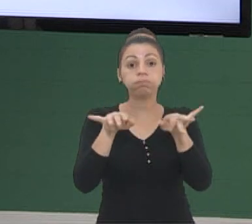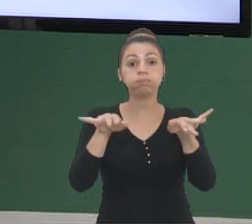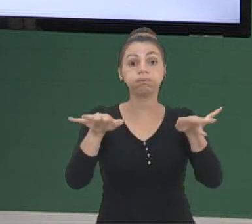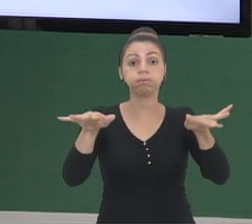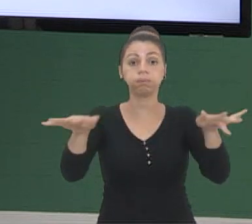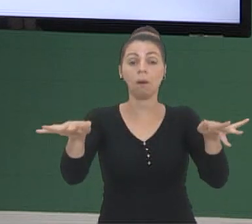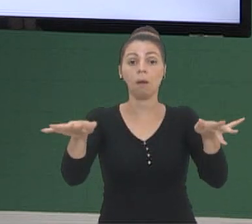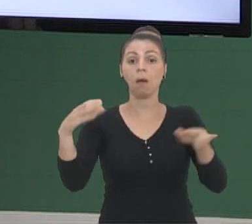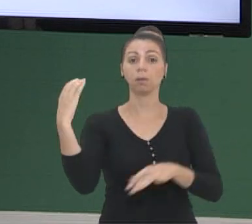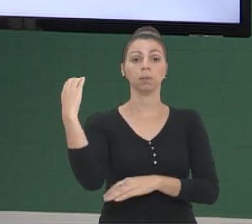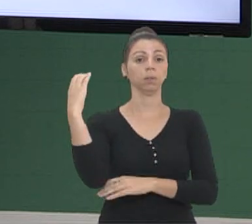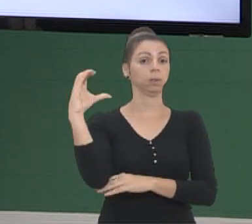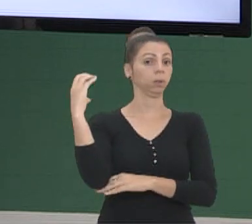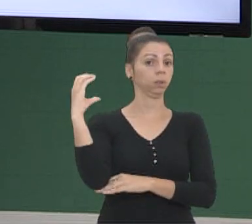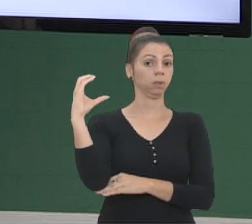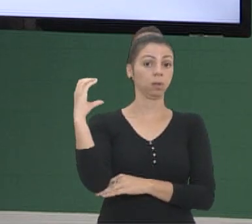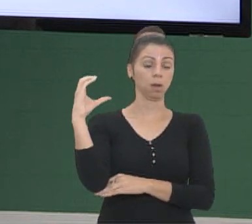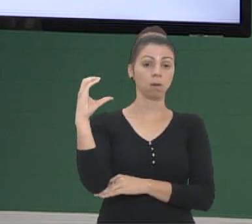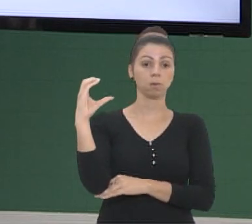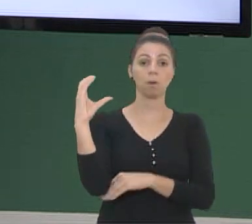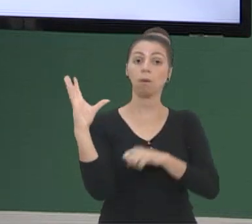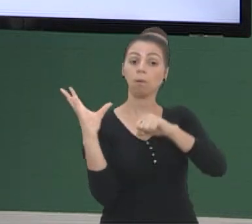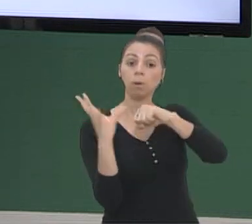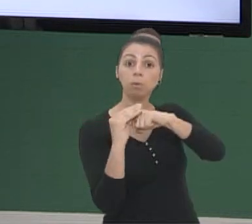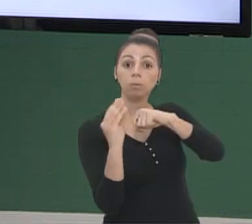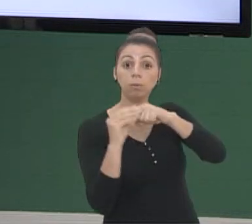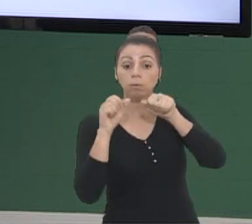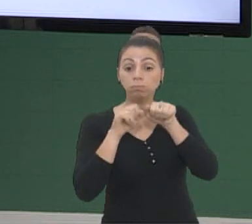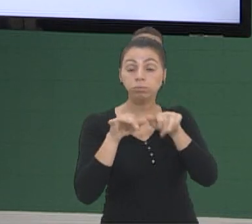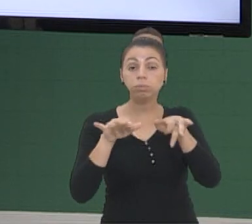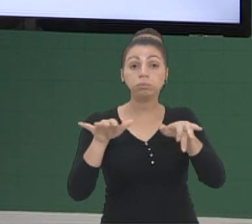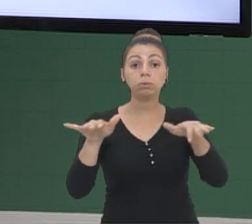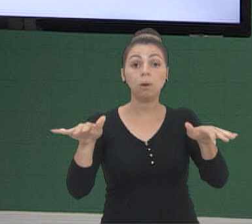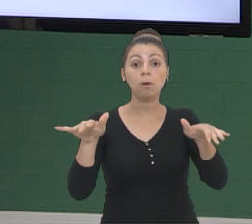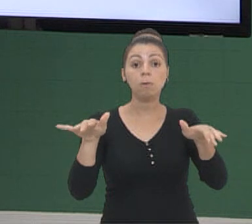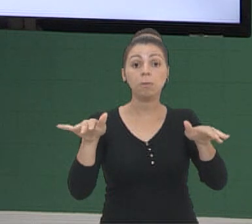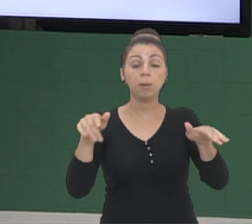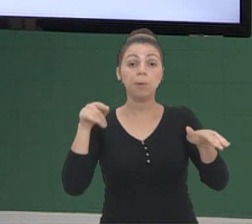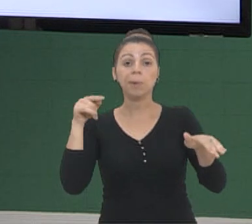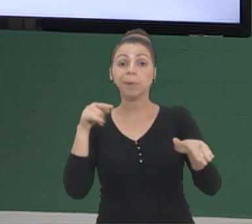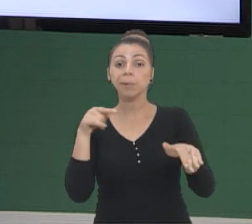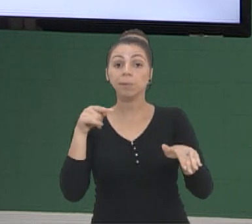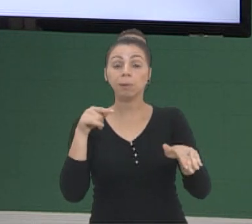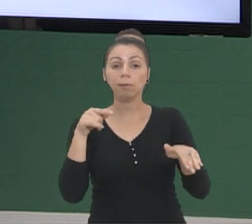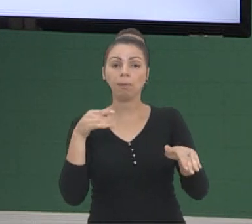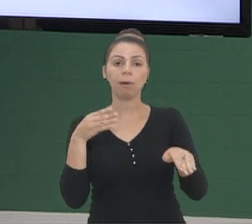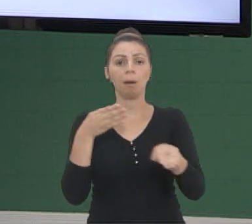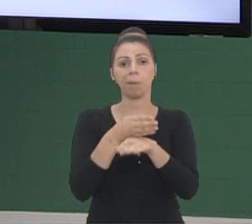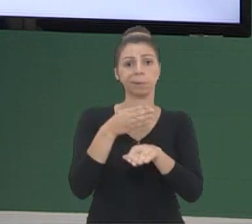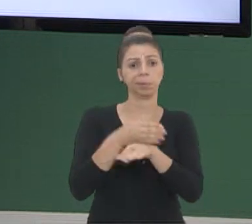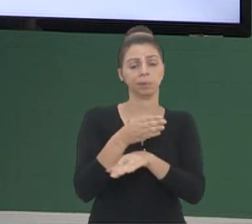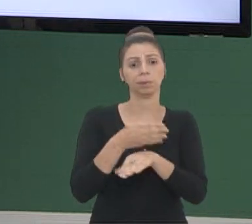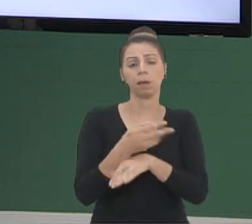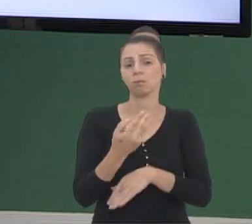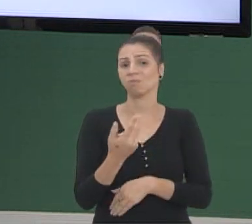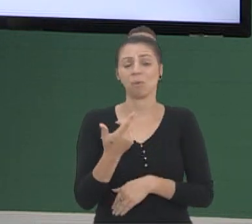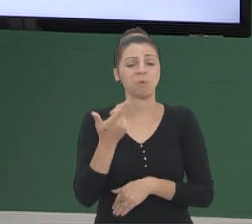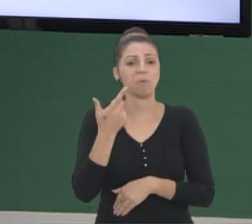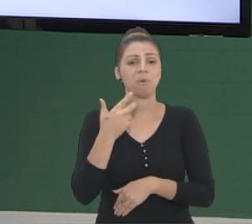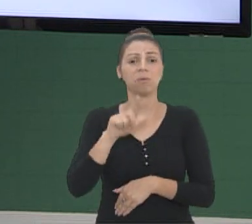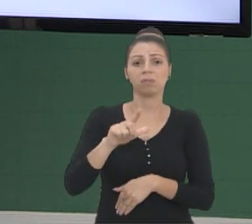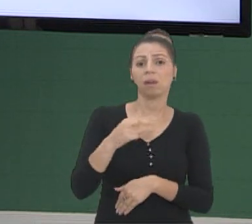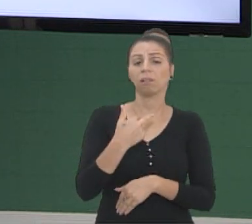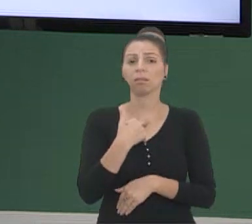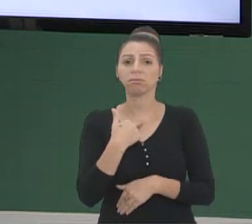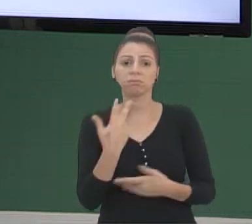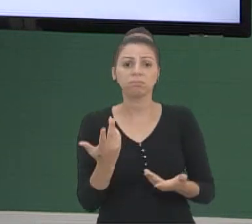pessoas a ciência, de divulgar um conhecimento que elas muitas vezes ou não teriam acesso, ou não entenderiam, então não